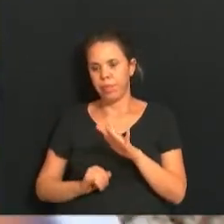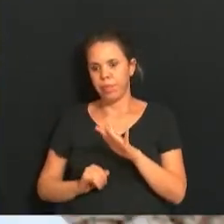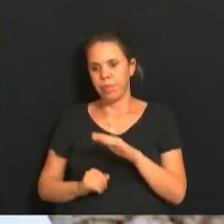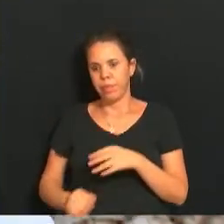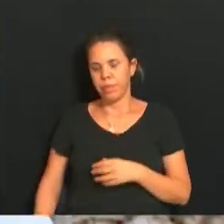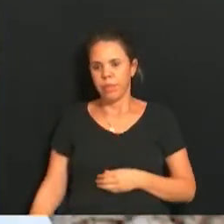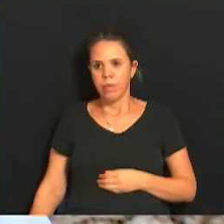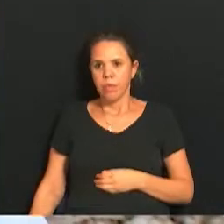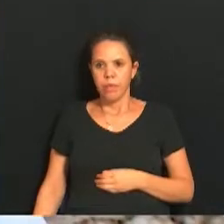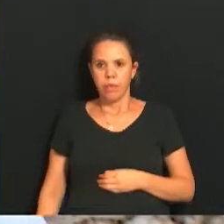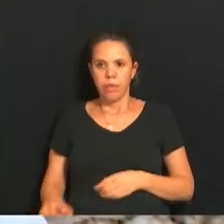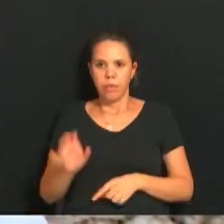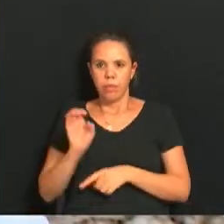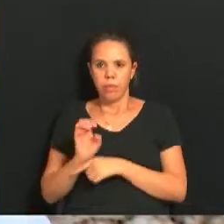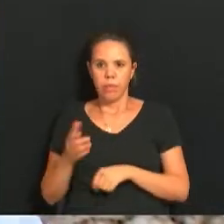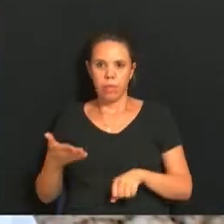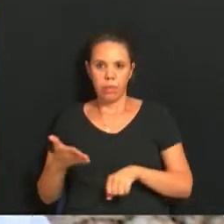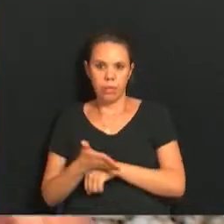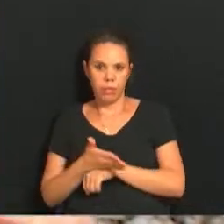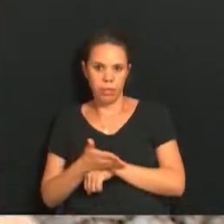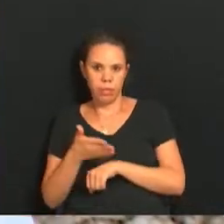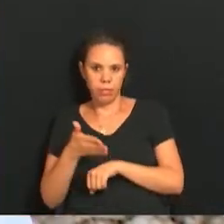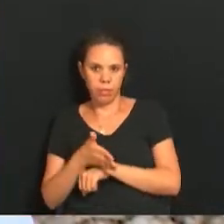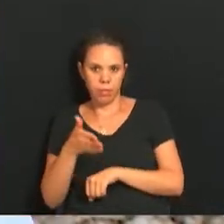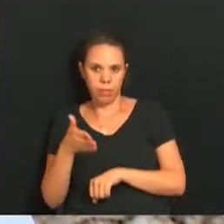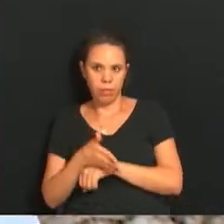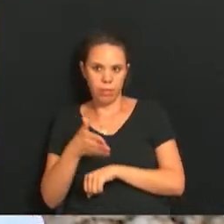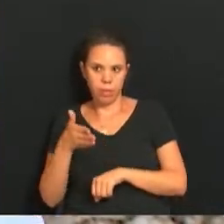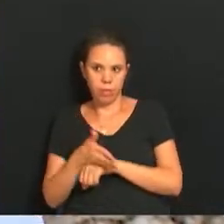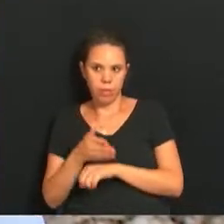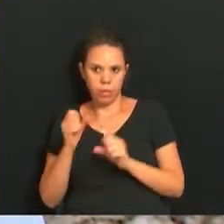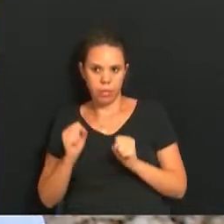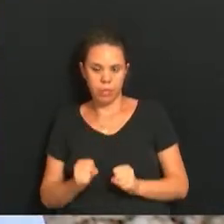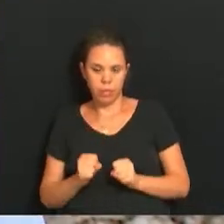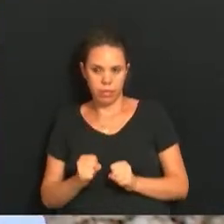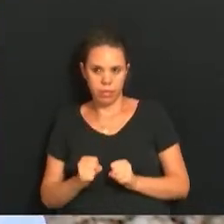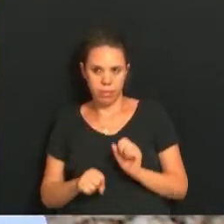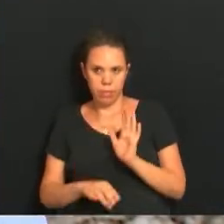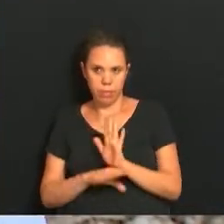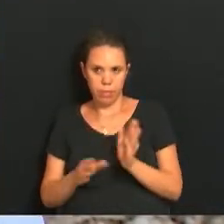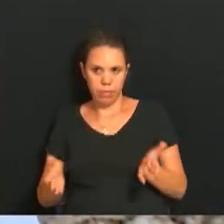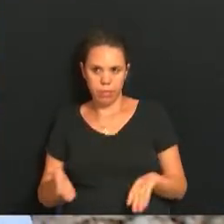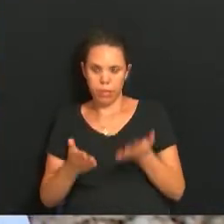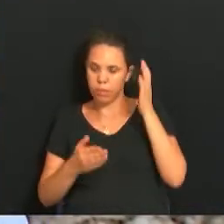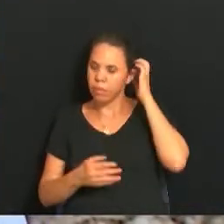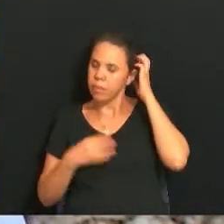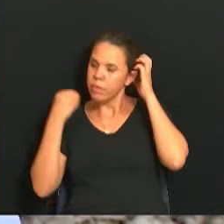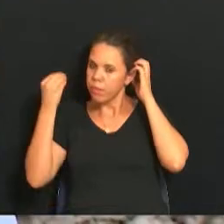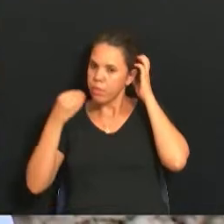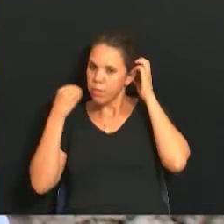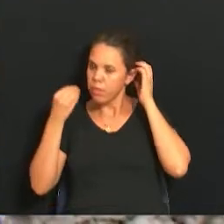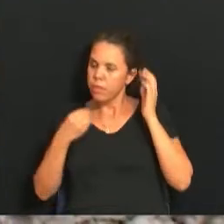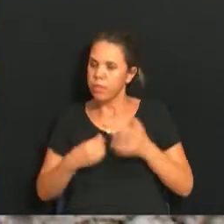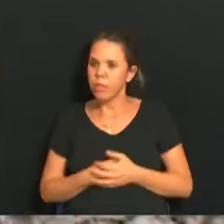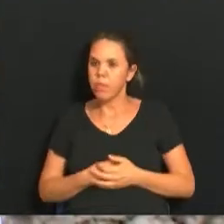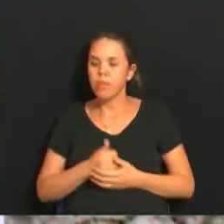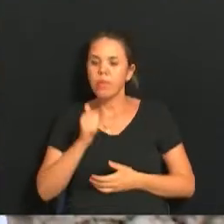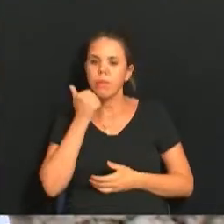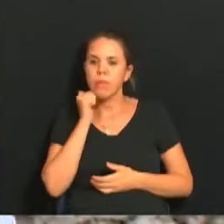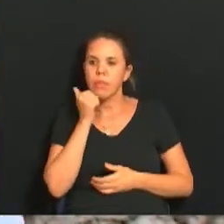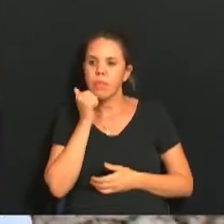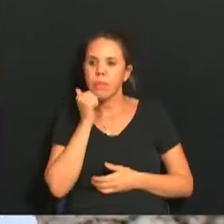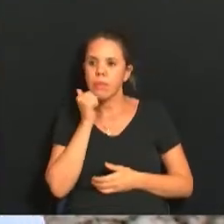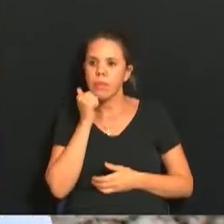que, participando da frente, pode colaborar com o conhecimento técnico-científico e,